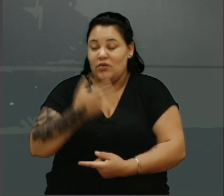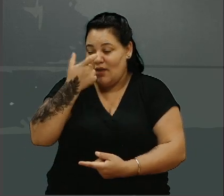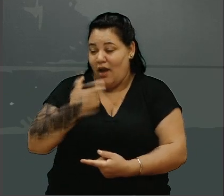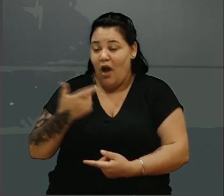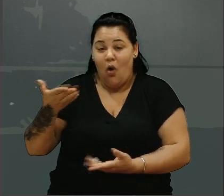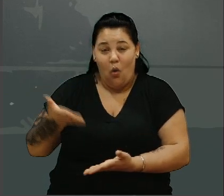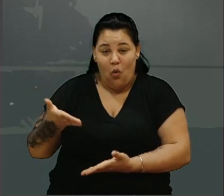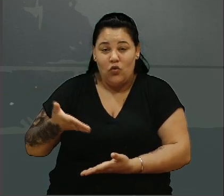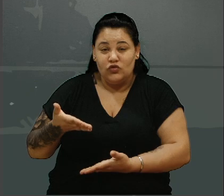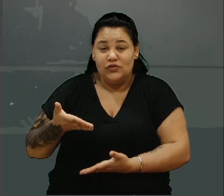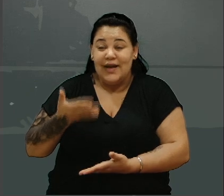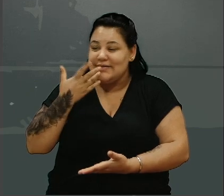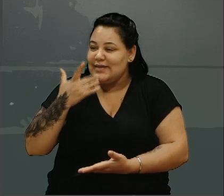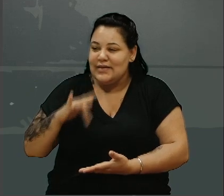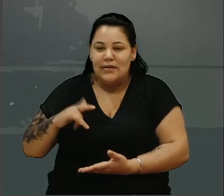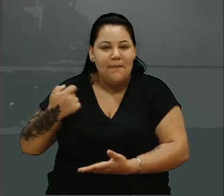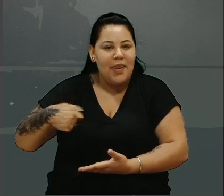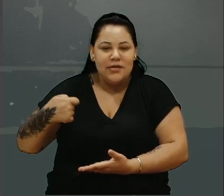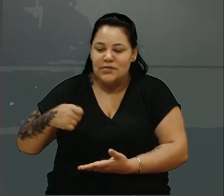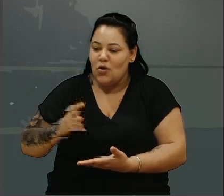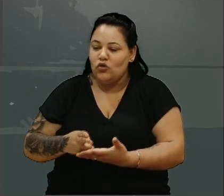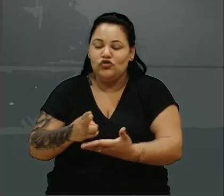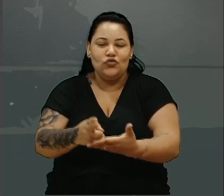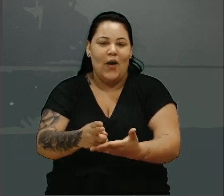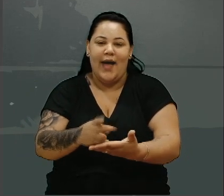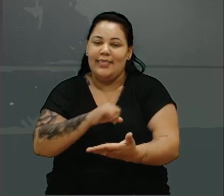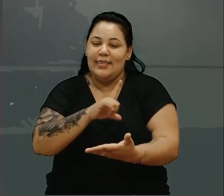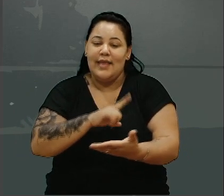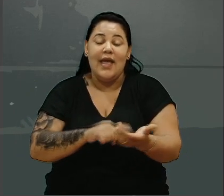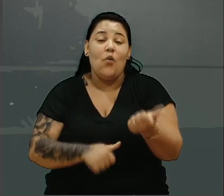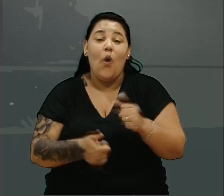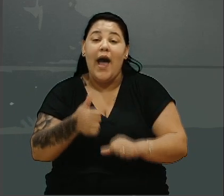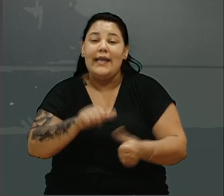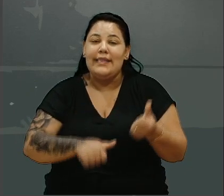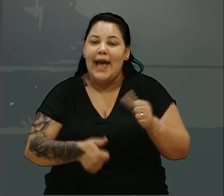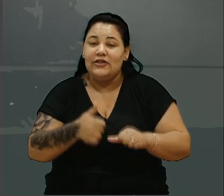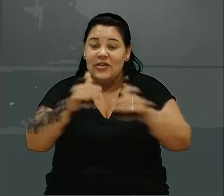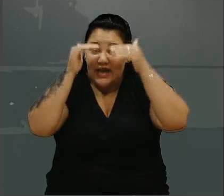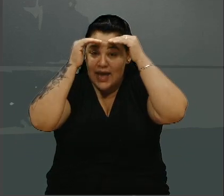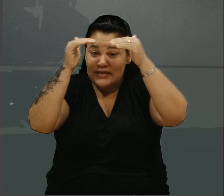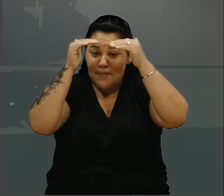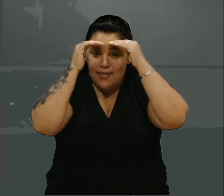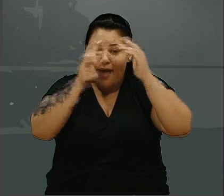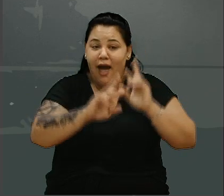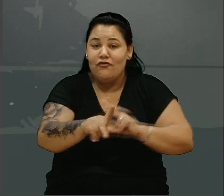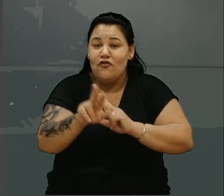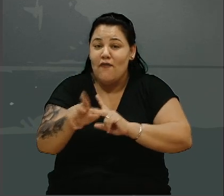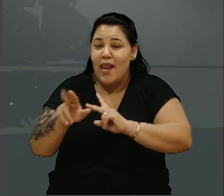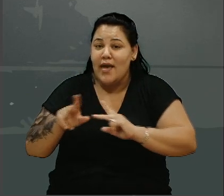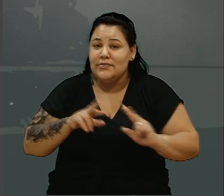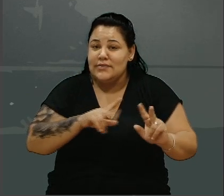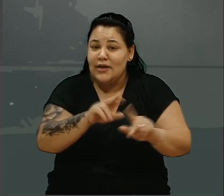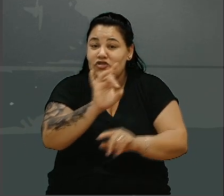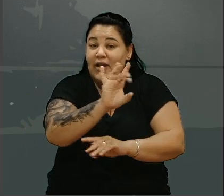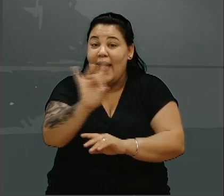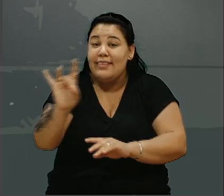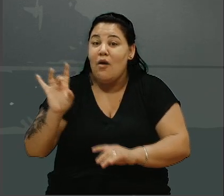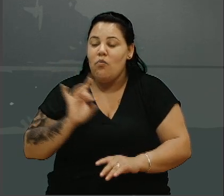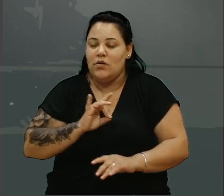crianças sejam atendidas com qualidade e equidade. Ampliar o acesso à educação